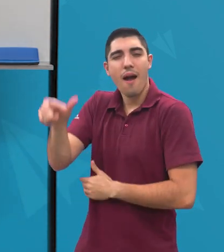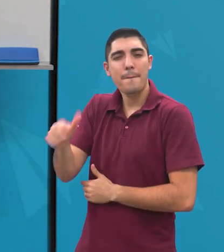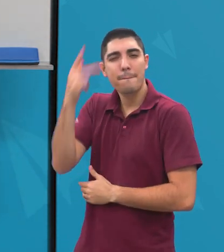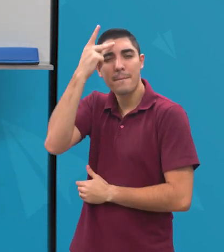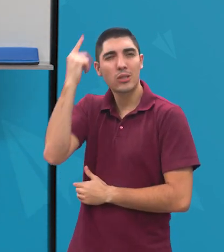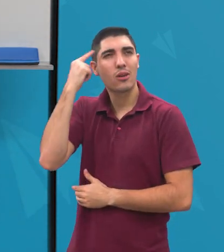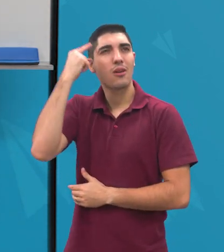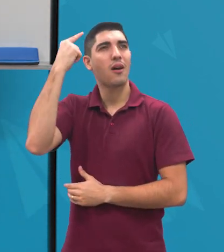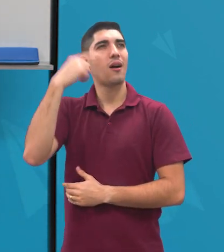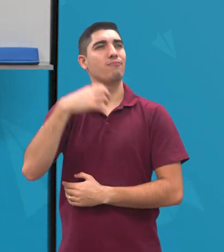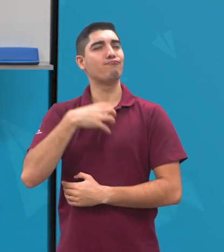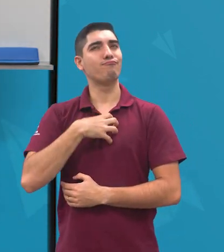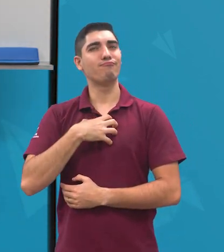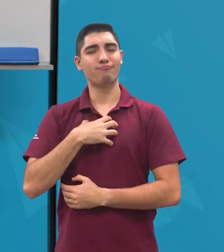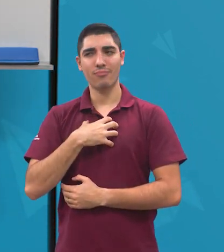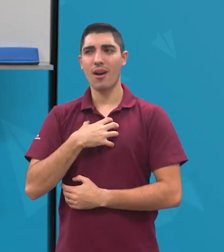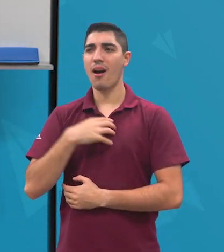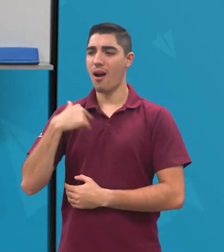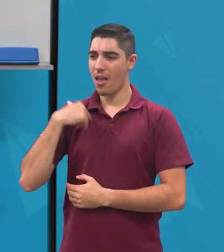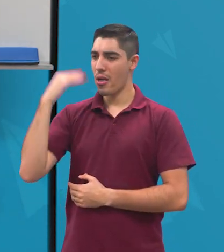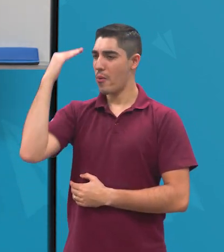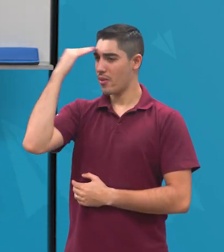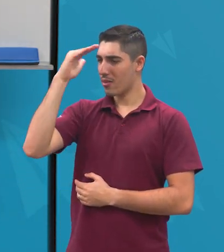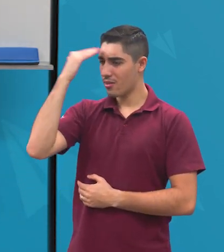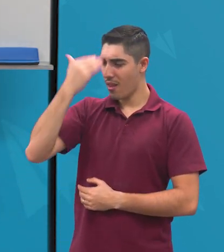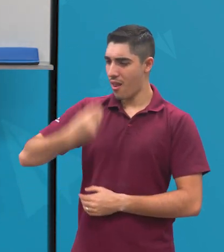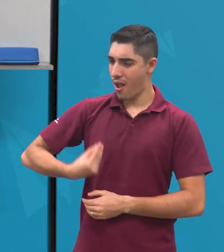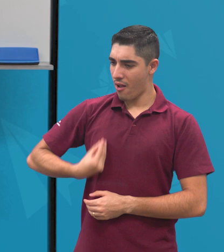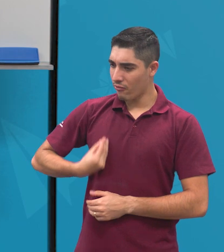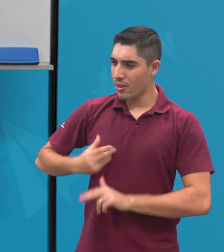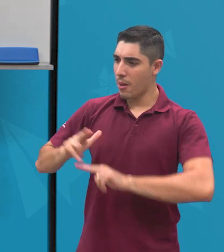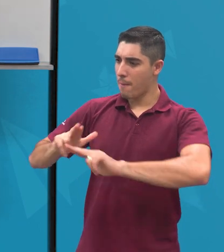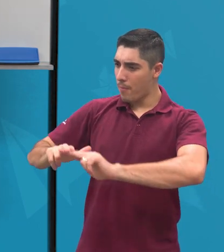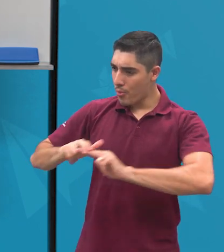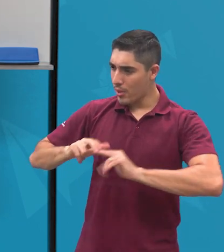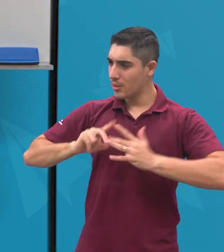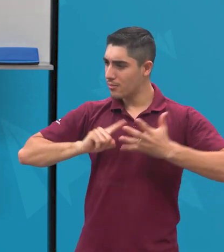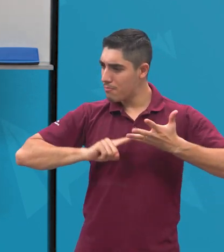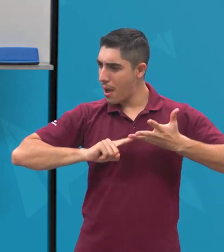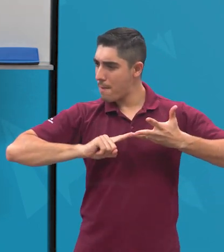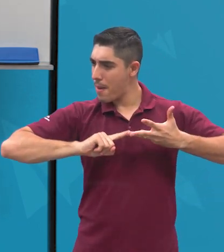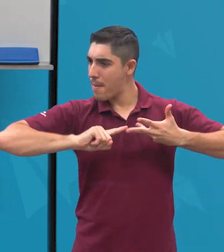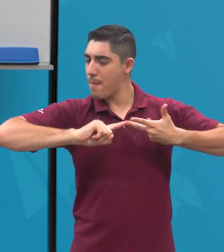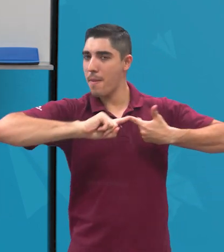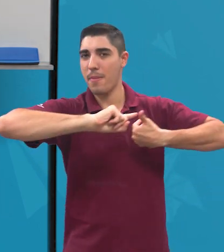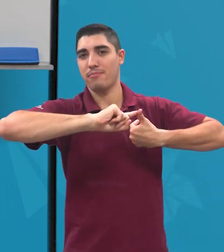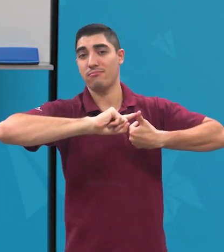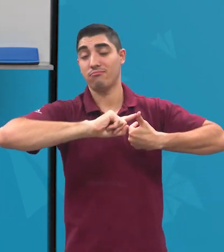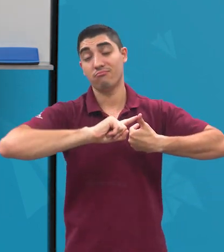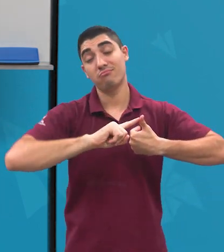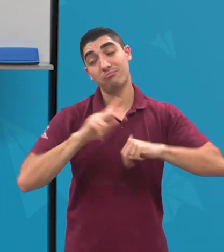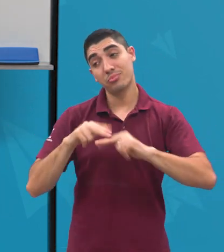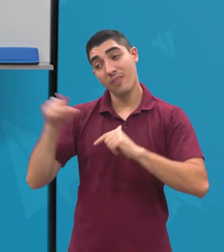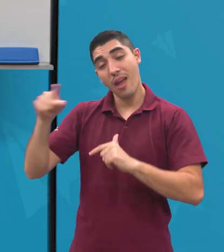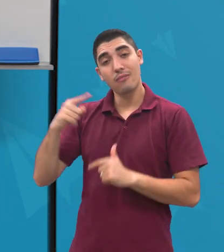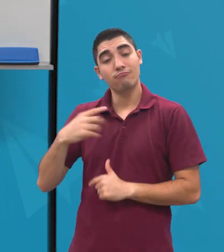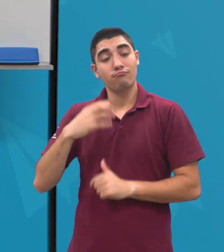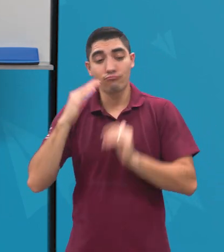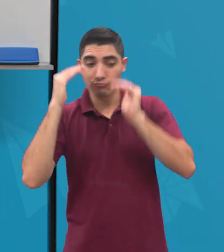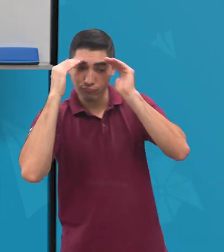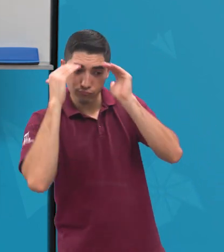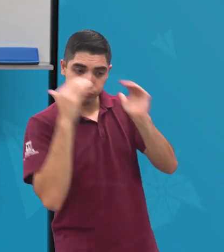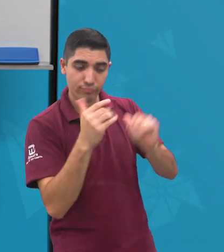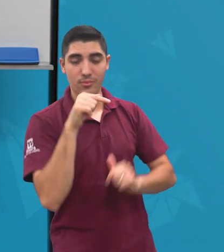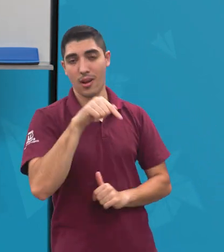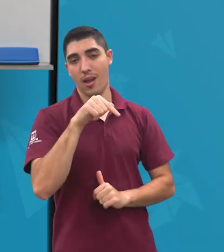de leitura do mundo e uma leitura da vida. Então, isso daqui é um elemento importante